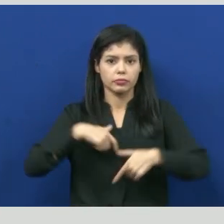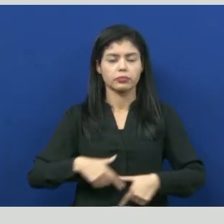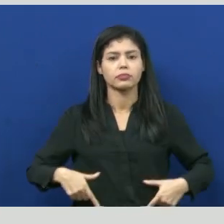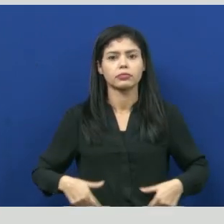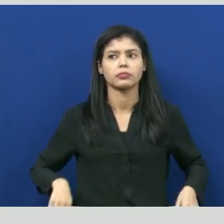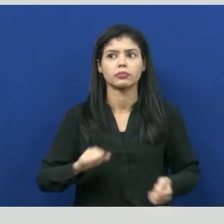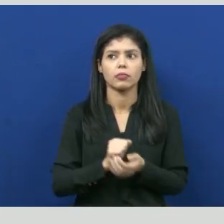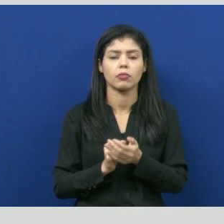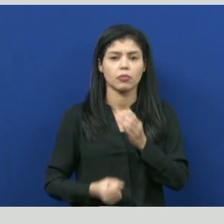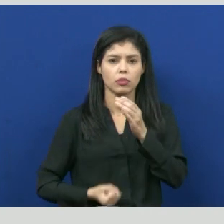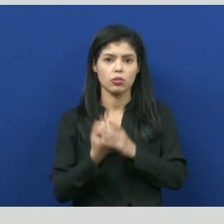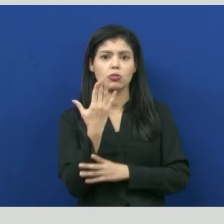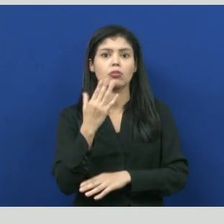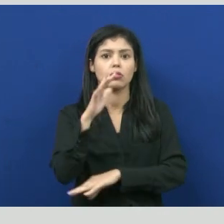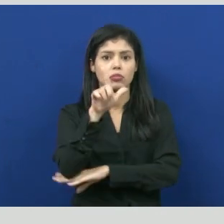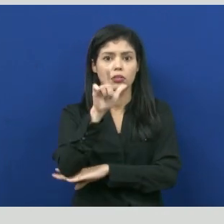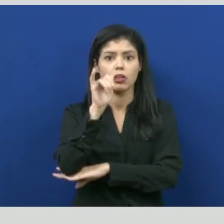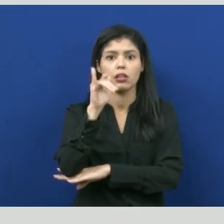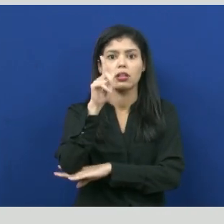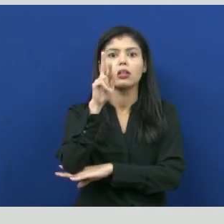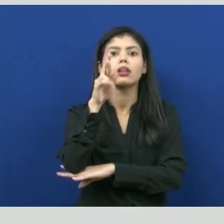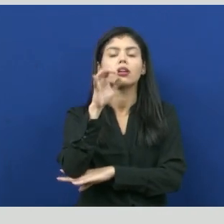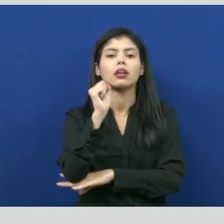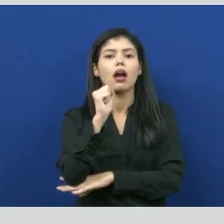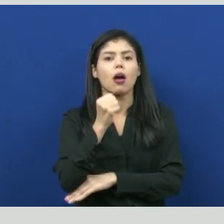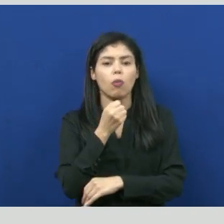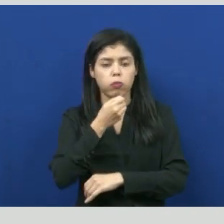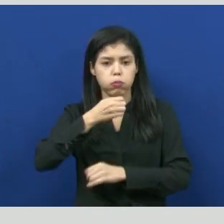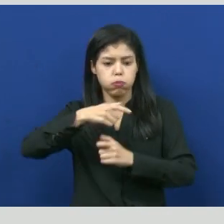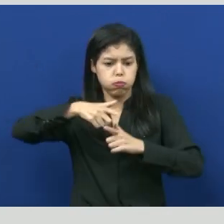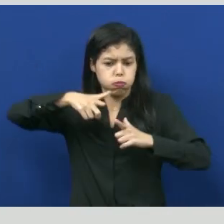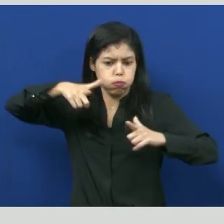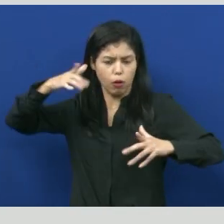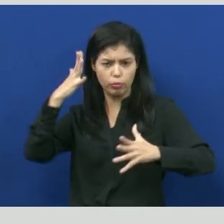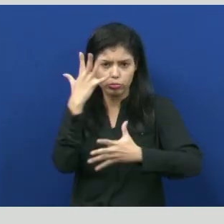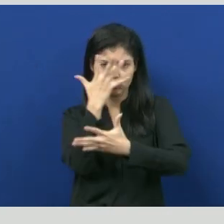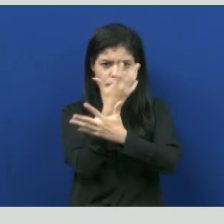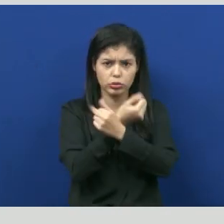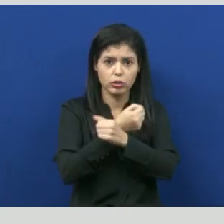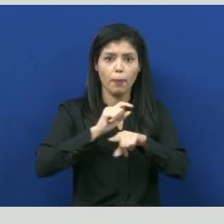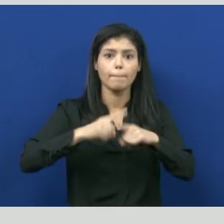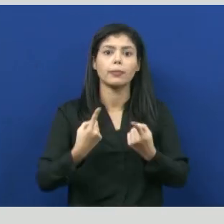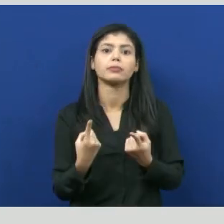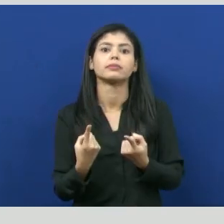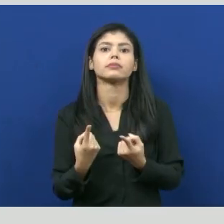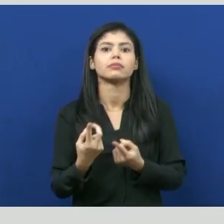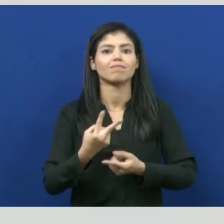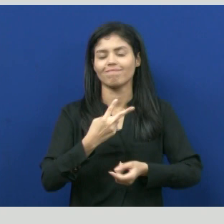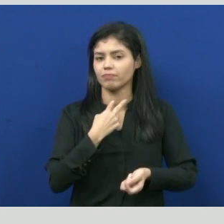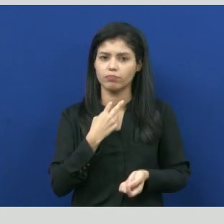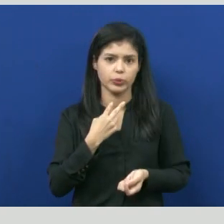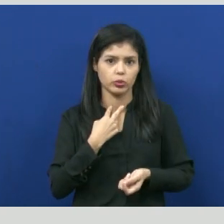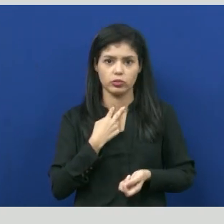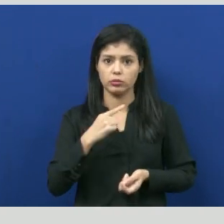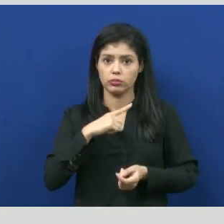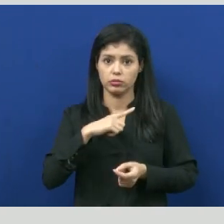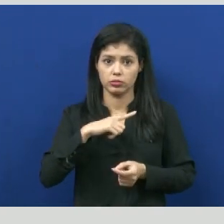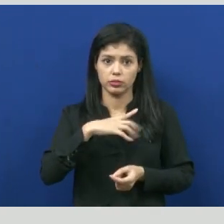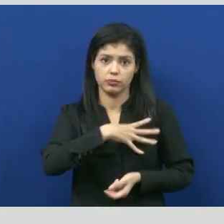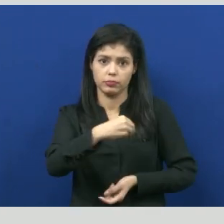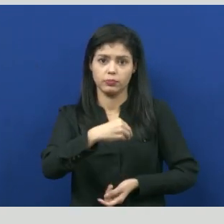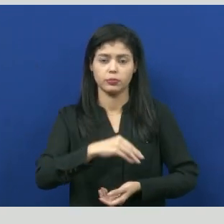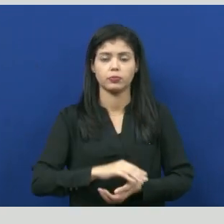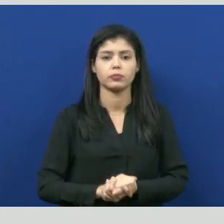ligre, que é aquele gato grande, bonito, mas que não produz